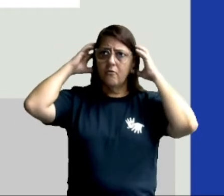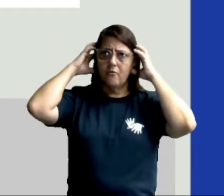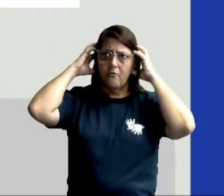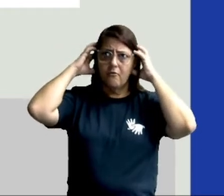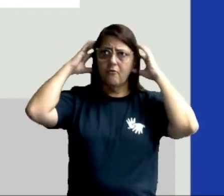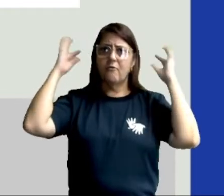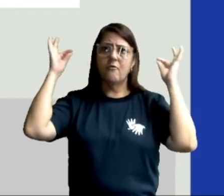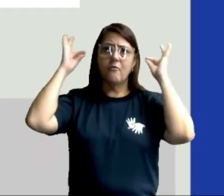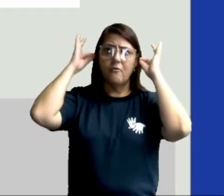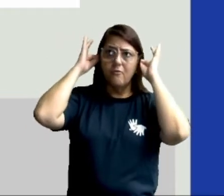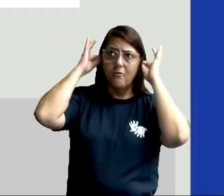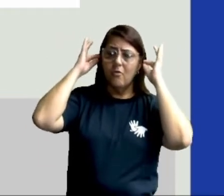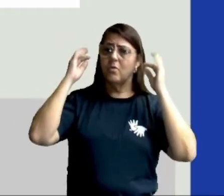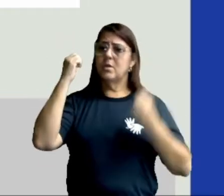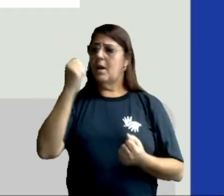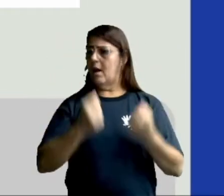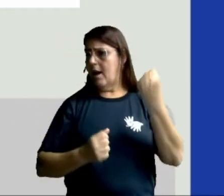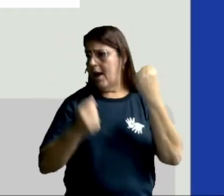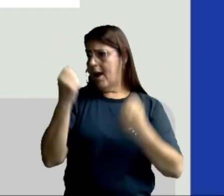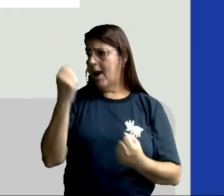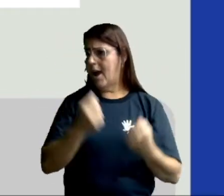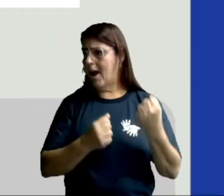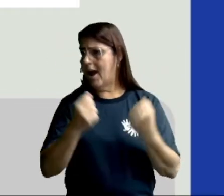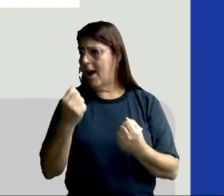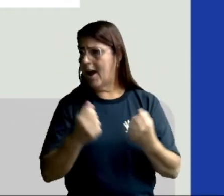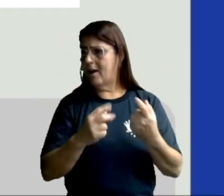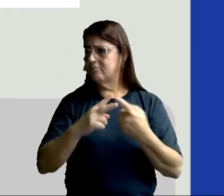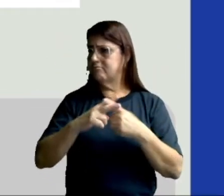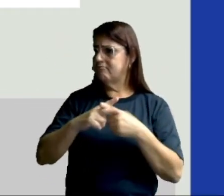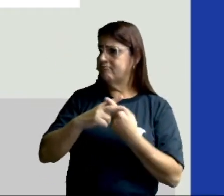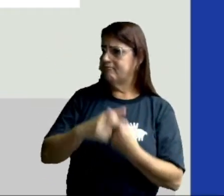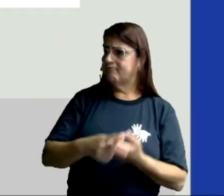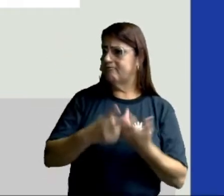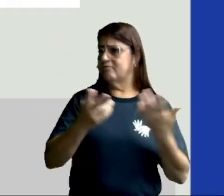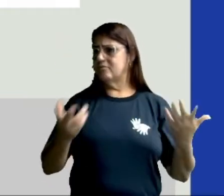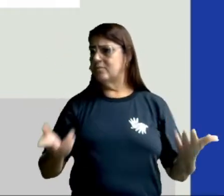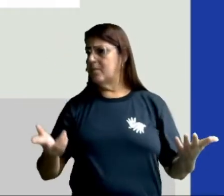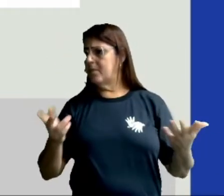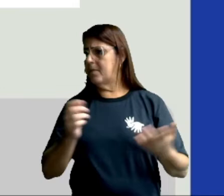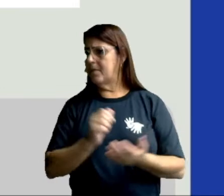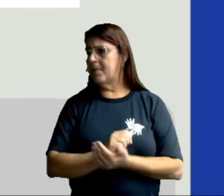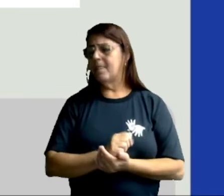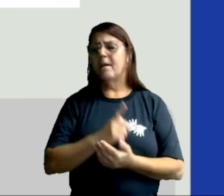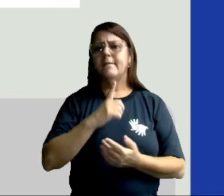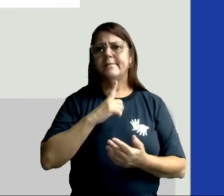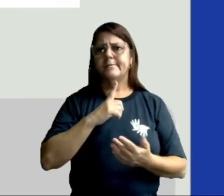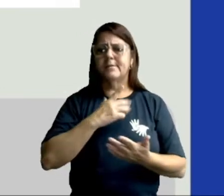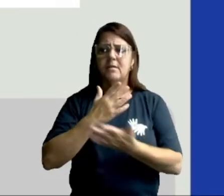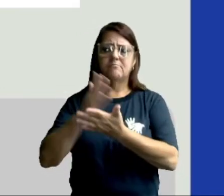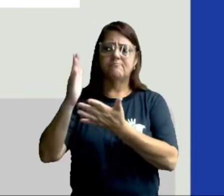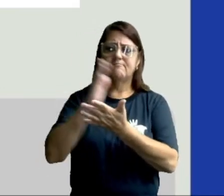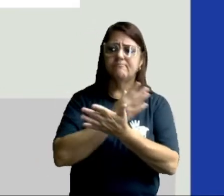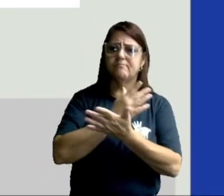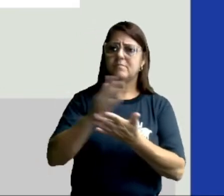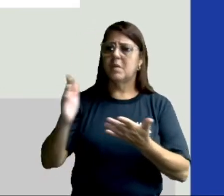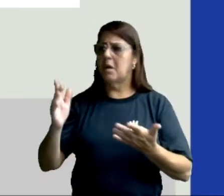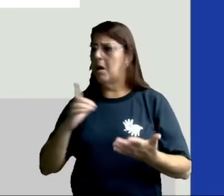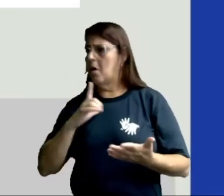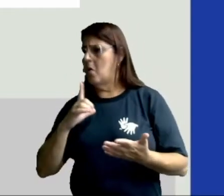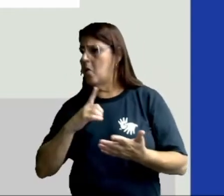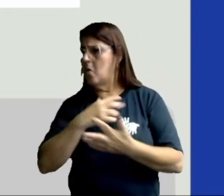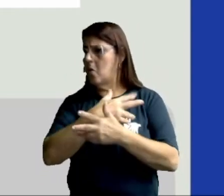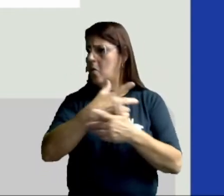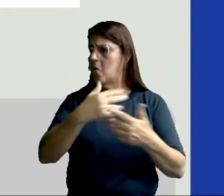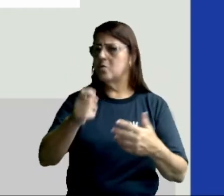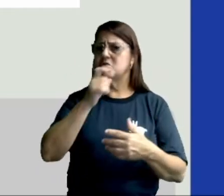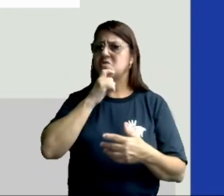ouvido, os automóveis, né, que são utilizados na nossa locomoção, alguns equipamentos